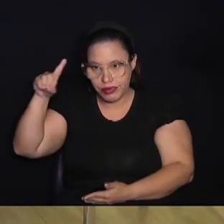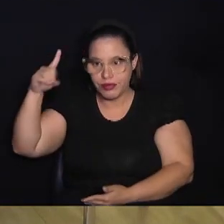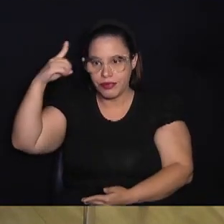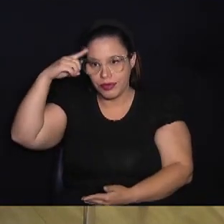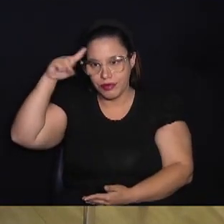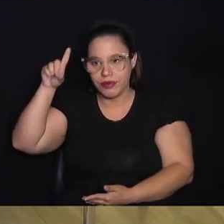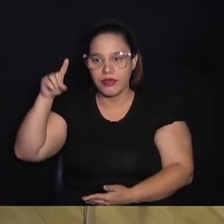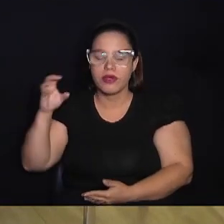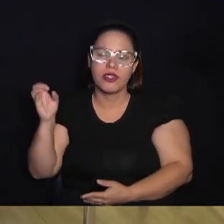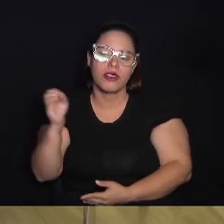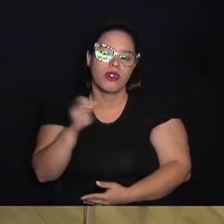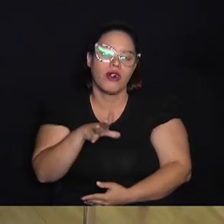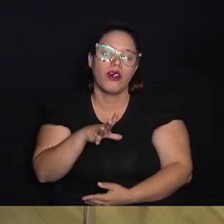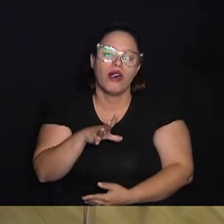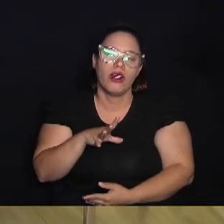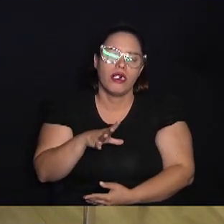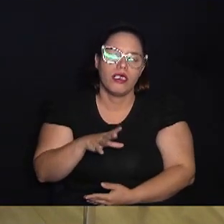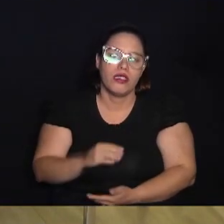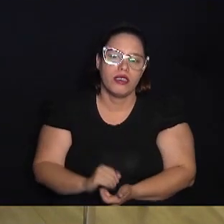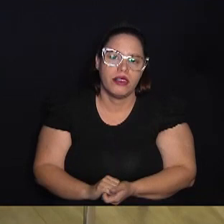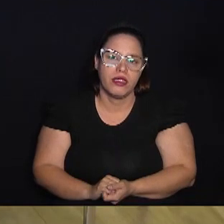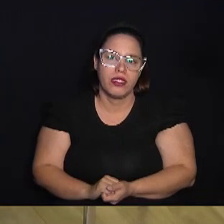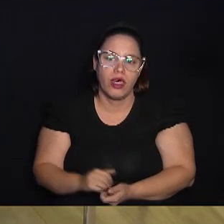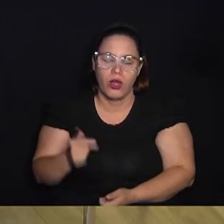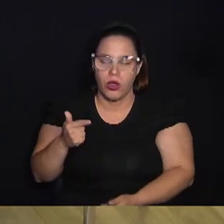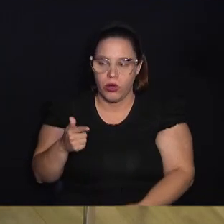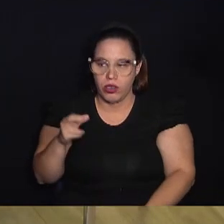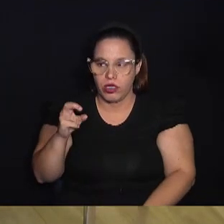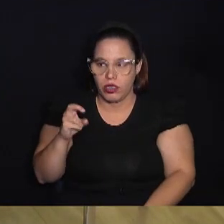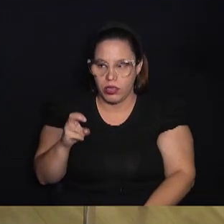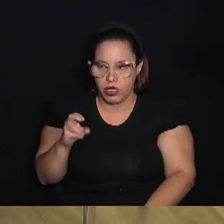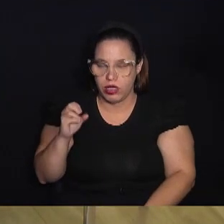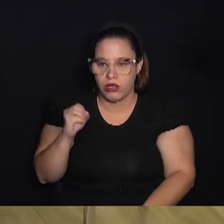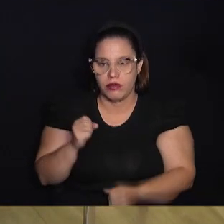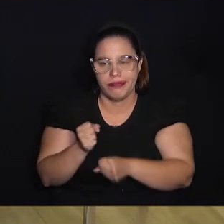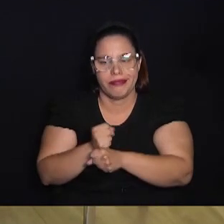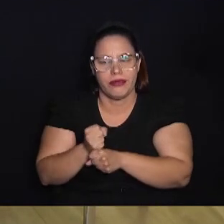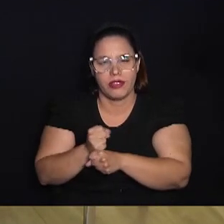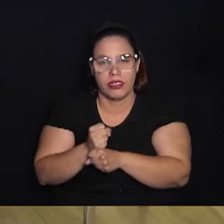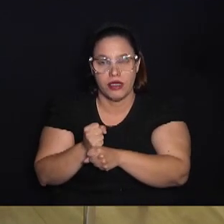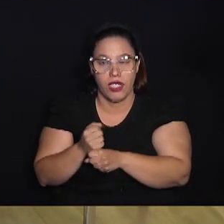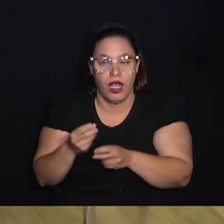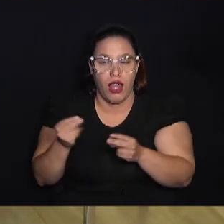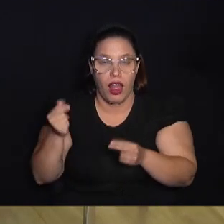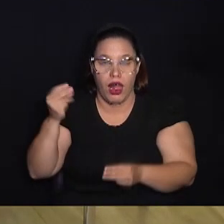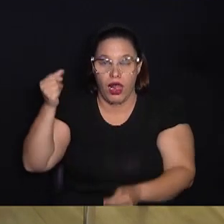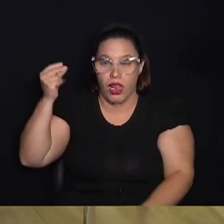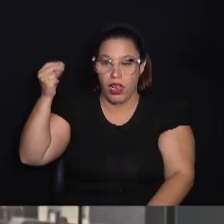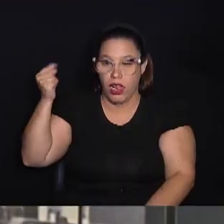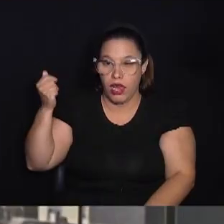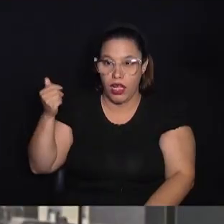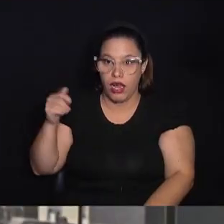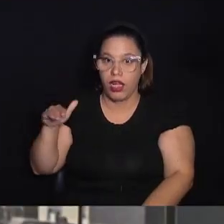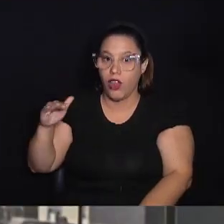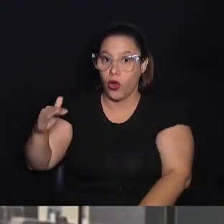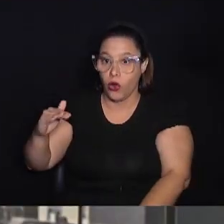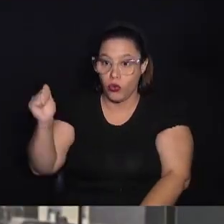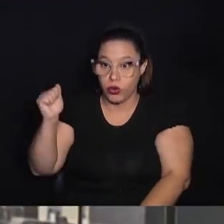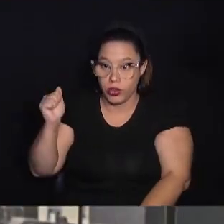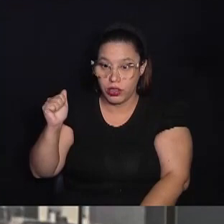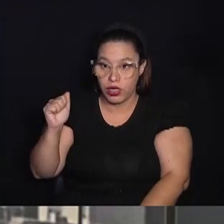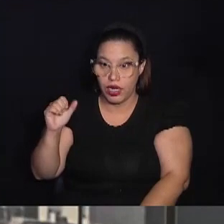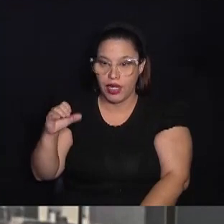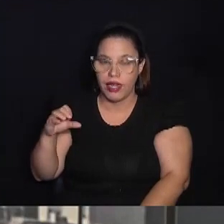pass e a história vai acontecendo e 250 anos é muita história para ser contada eu vou te chamar um vídeo seu agora sobre a